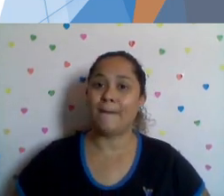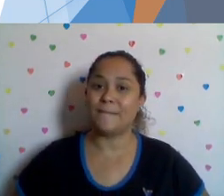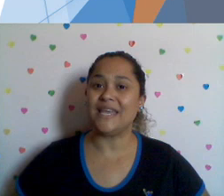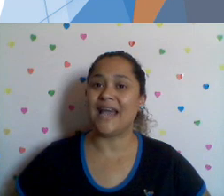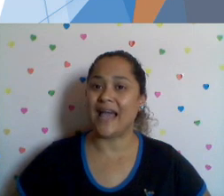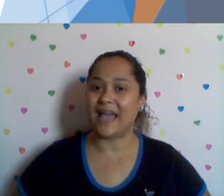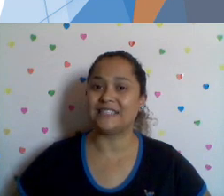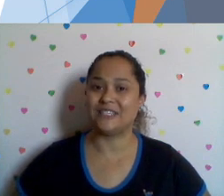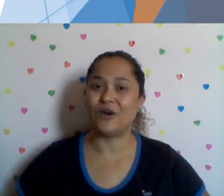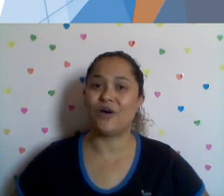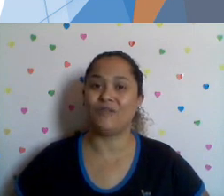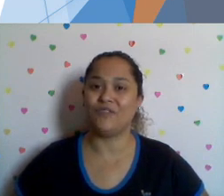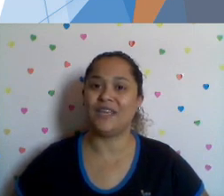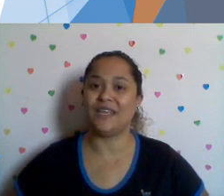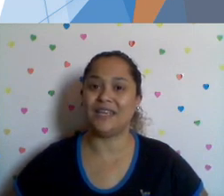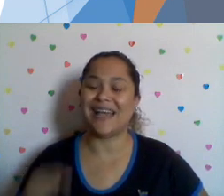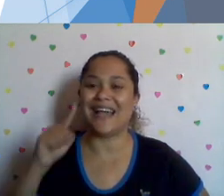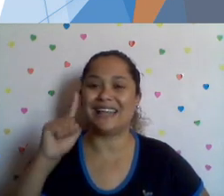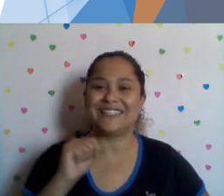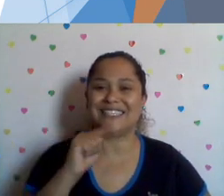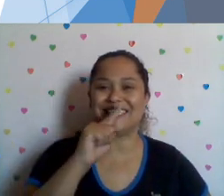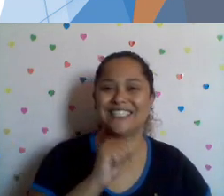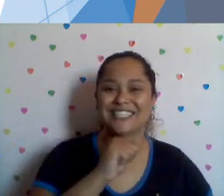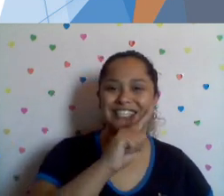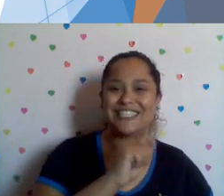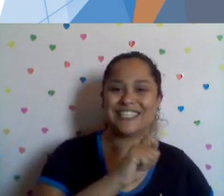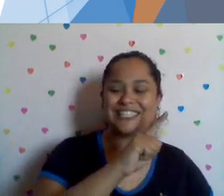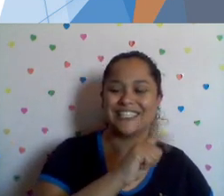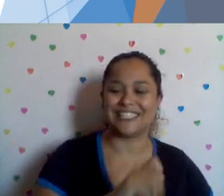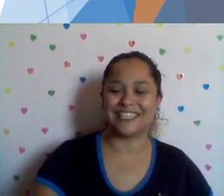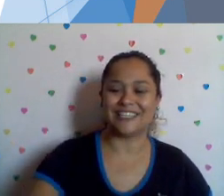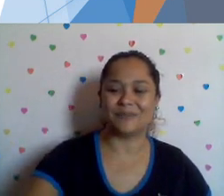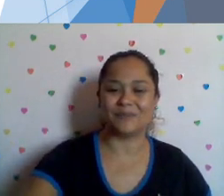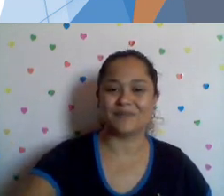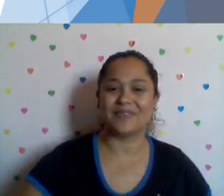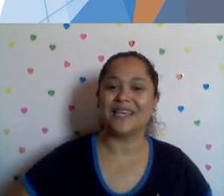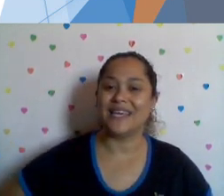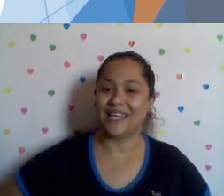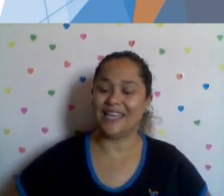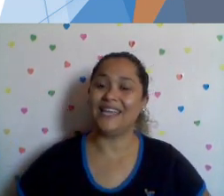E, minha escovinha.